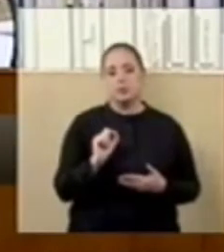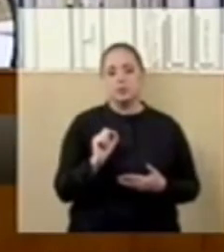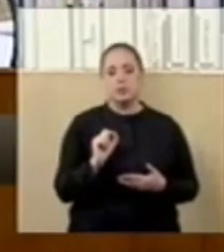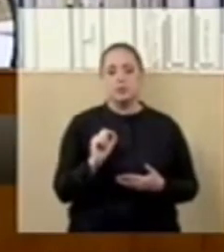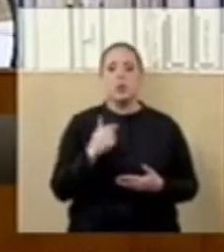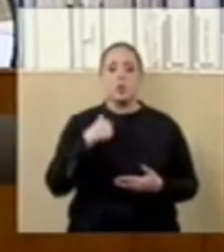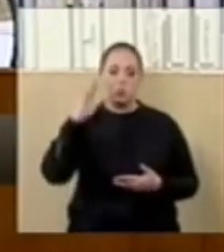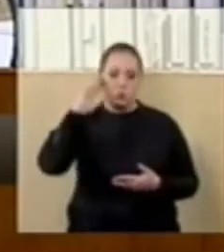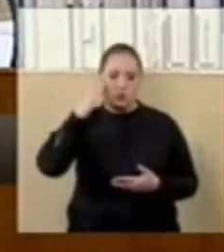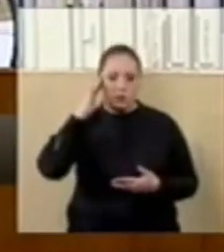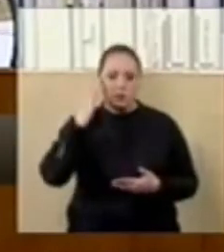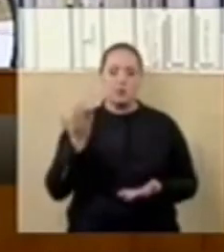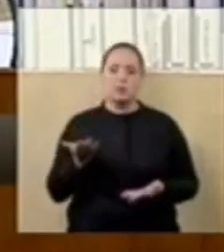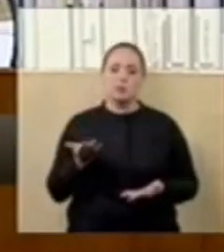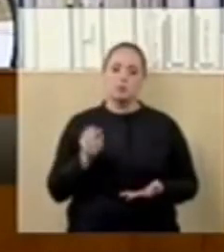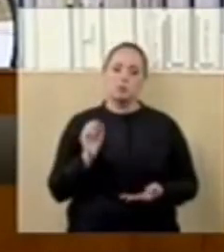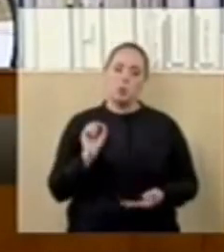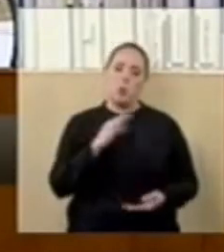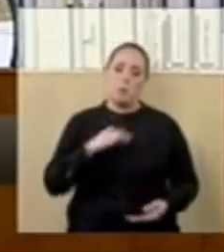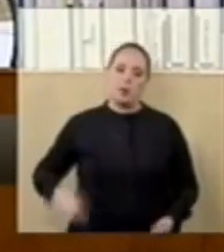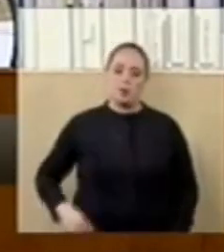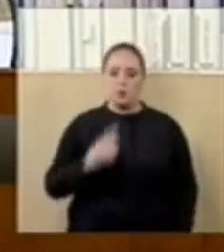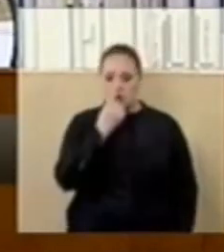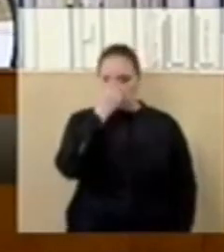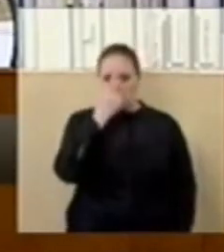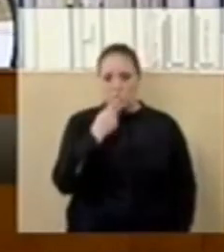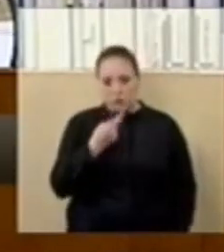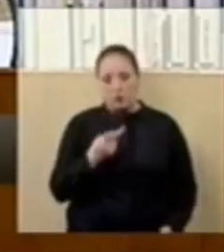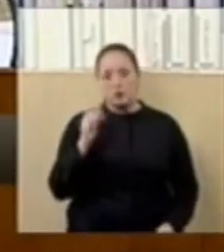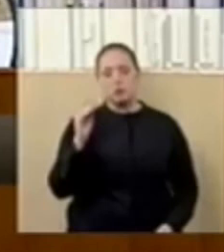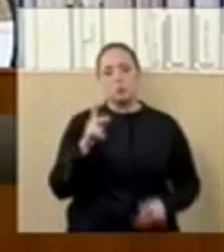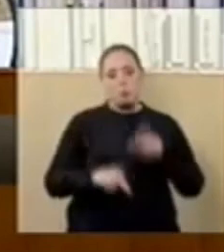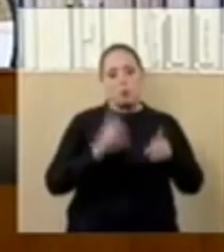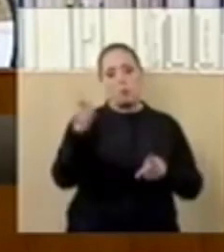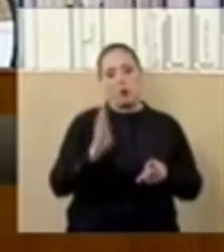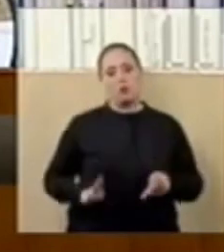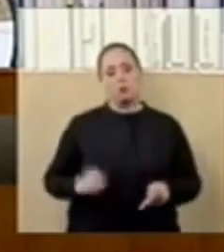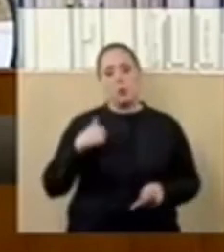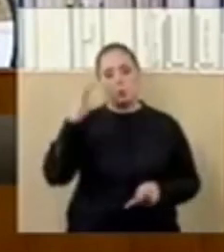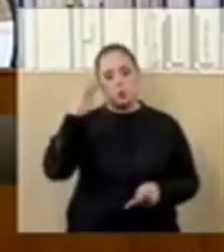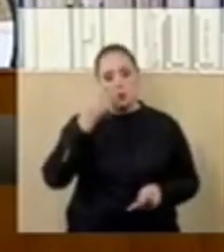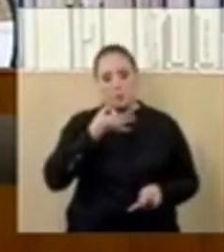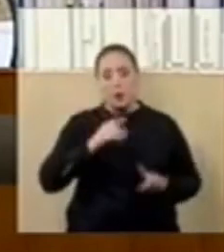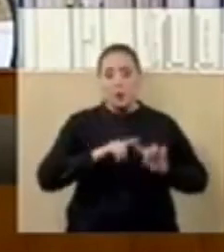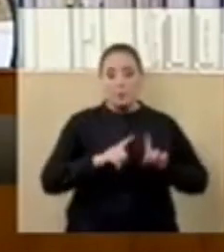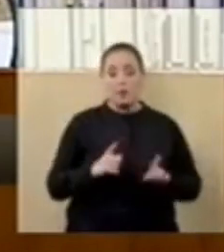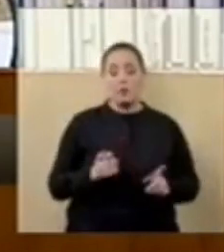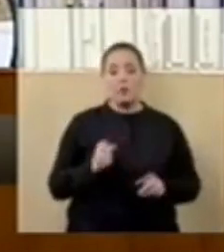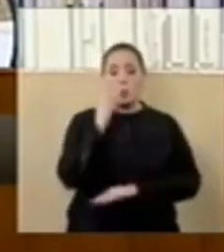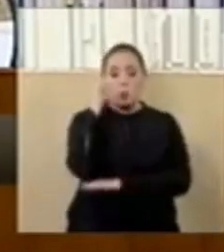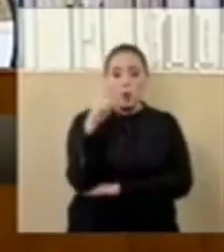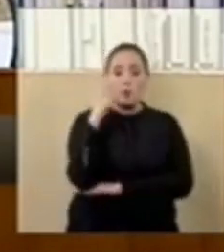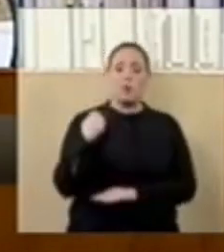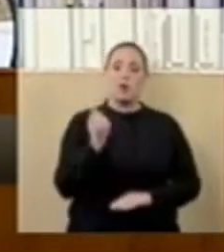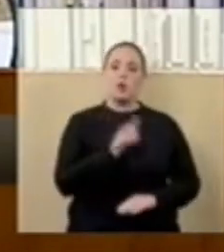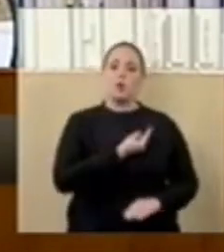entendo a indignação até de que é de todo brasileiro mas o que é grave para nós a parte que